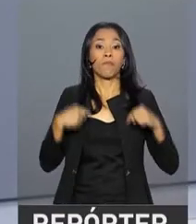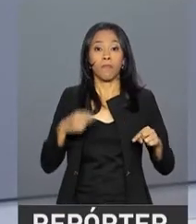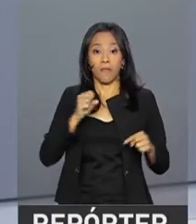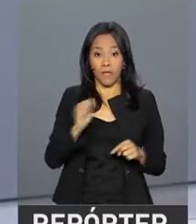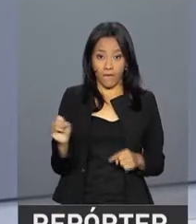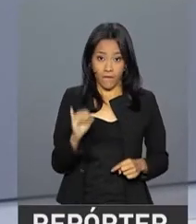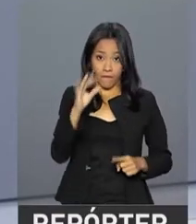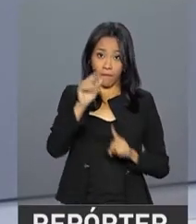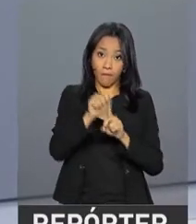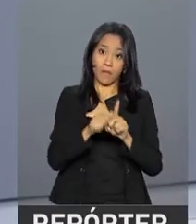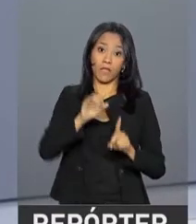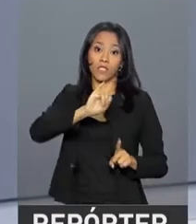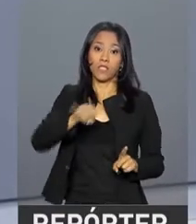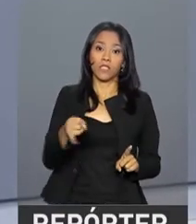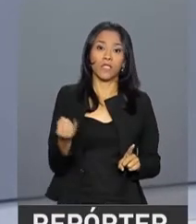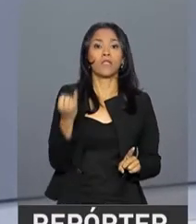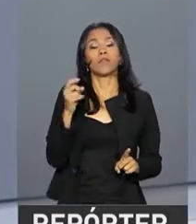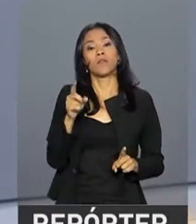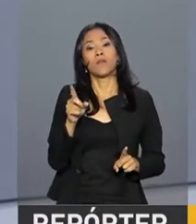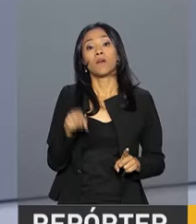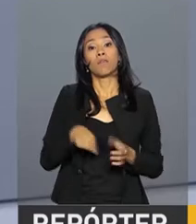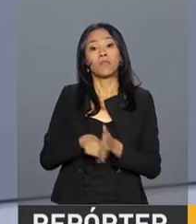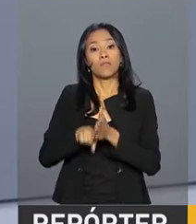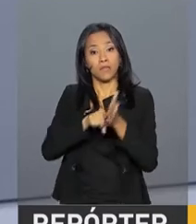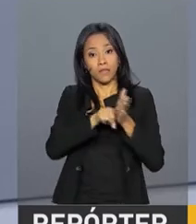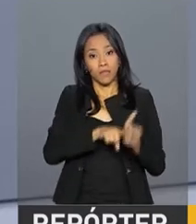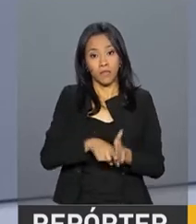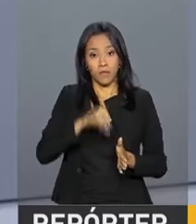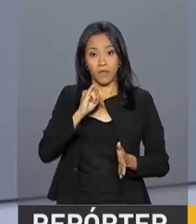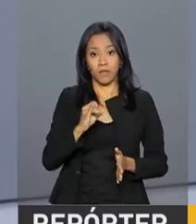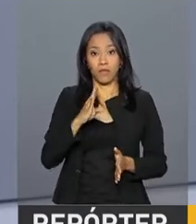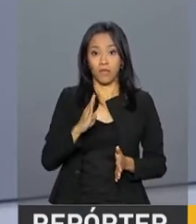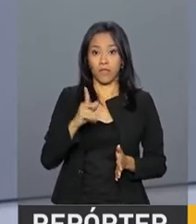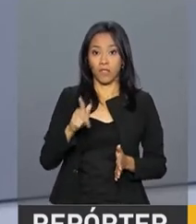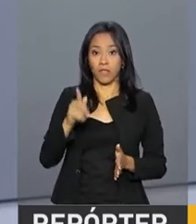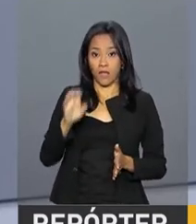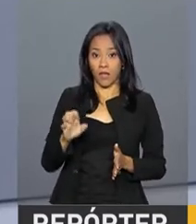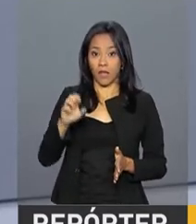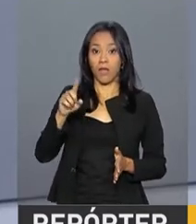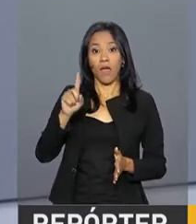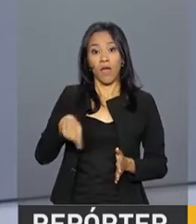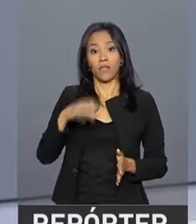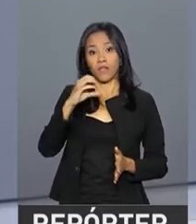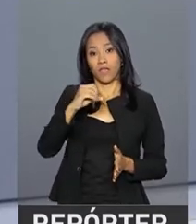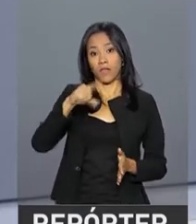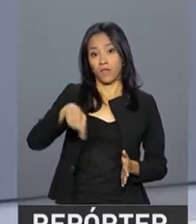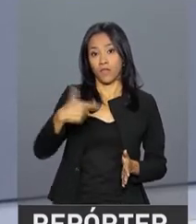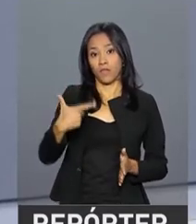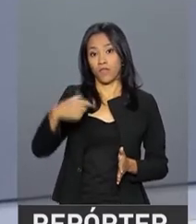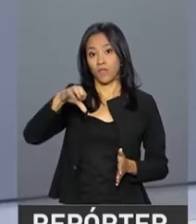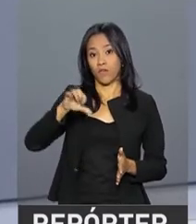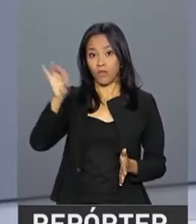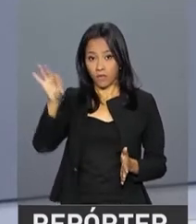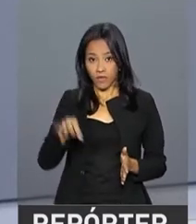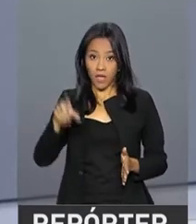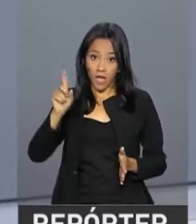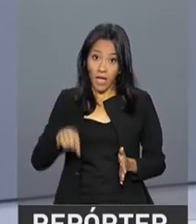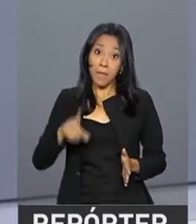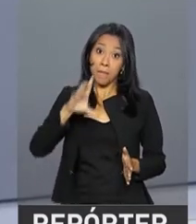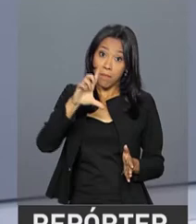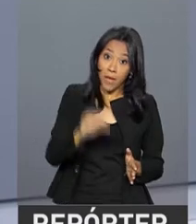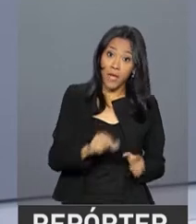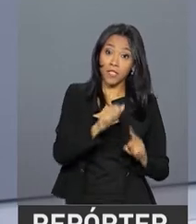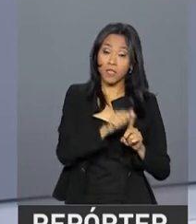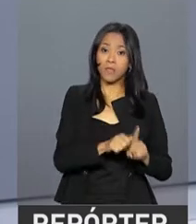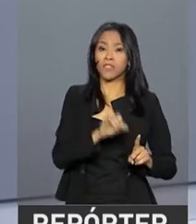de janeiro medida pelo ibge é ficou em 0,29 por cento esse foi o percentual mais baixo para os meses de janeiro